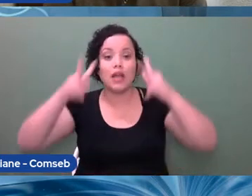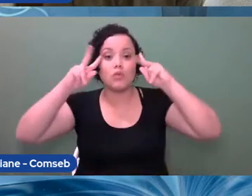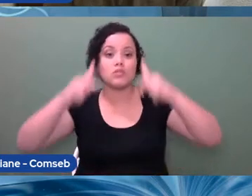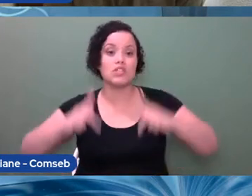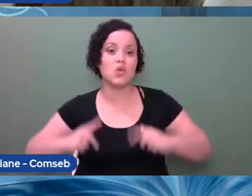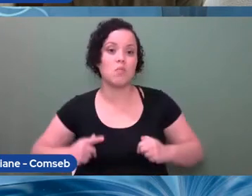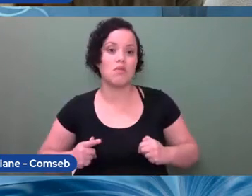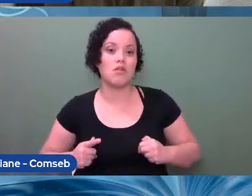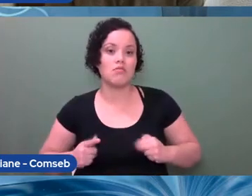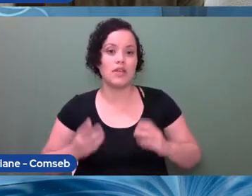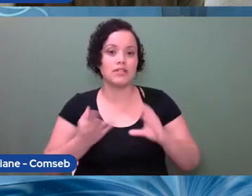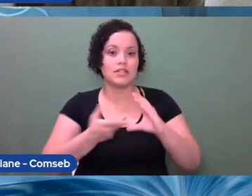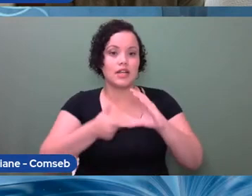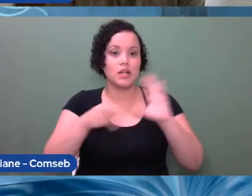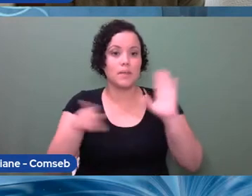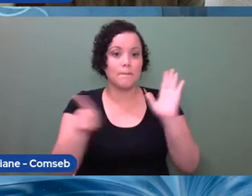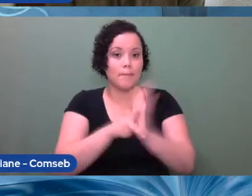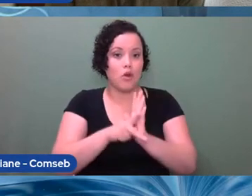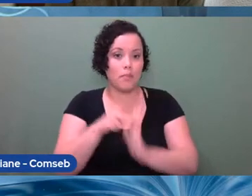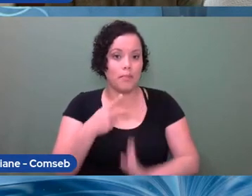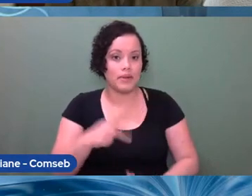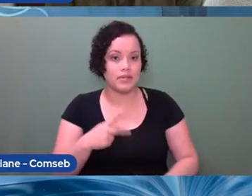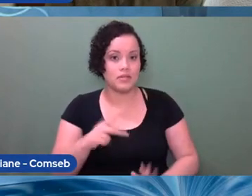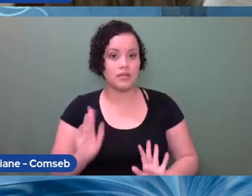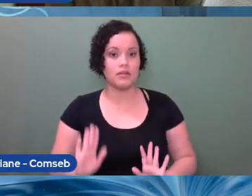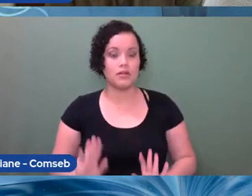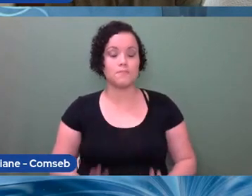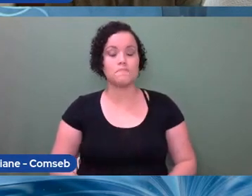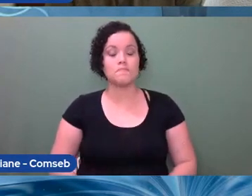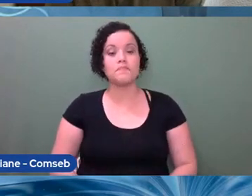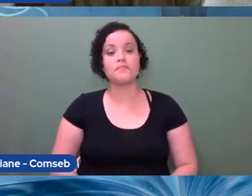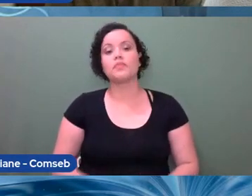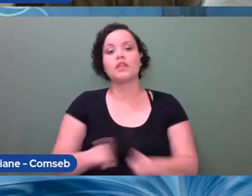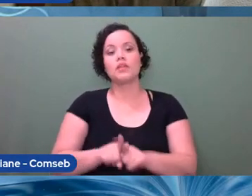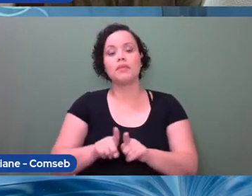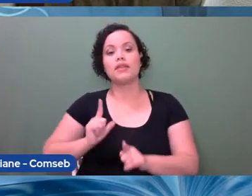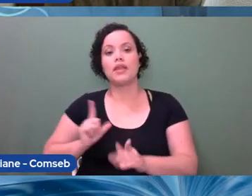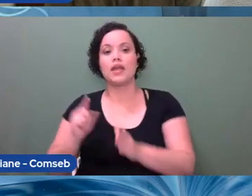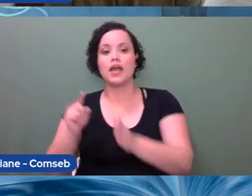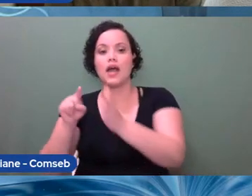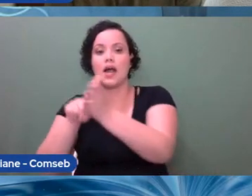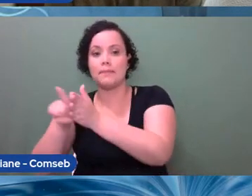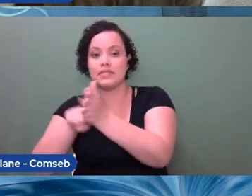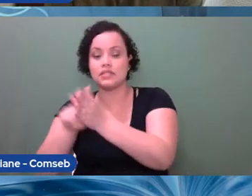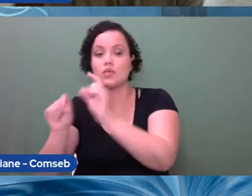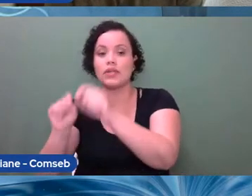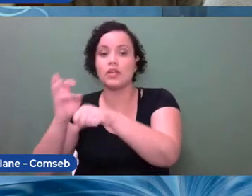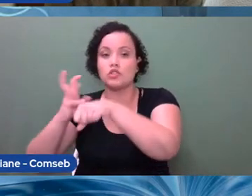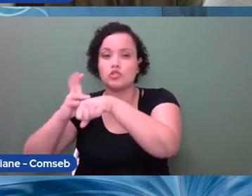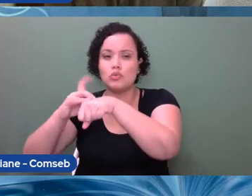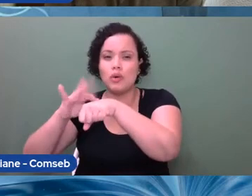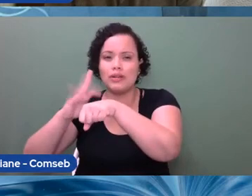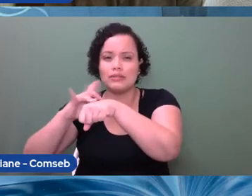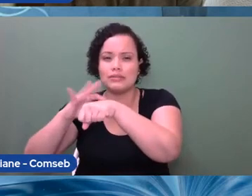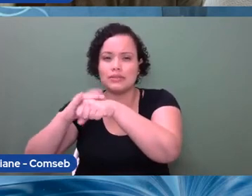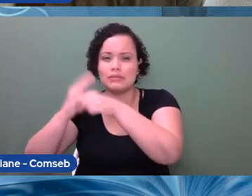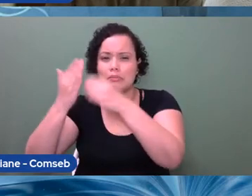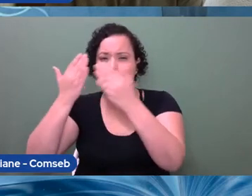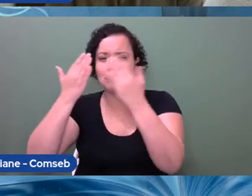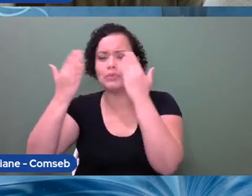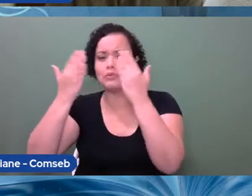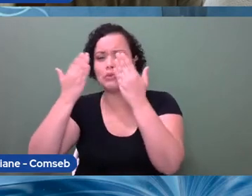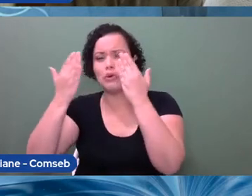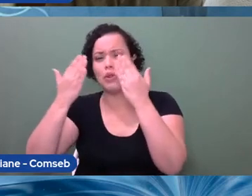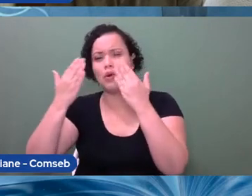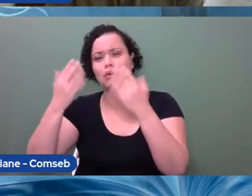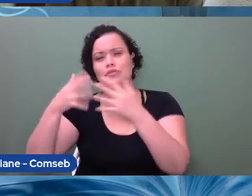circunstâncias. De igual maneira, nós temos as pesquisas no campo das doenças psíquicas, que nas áreas